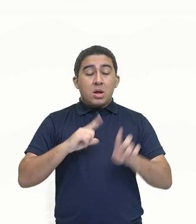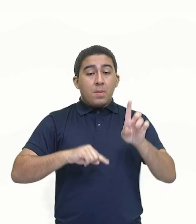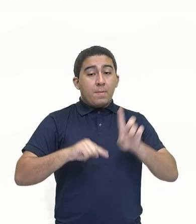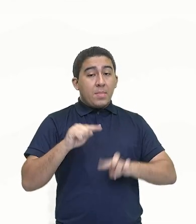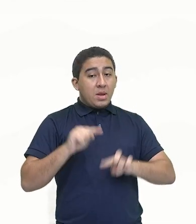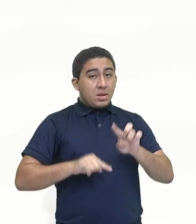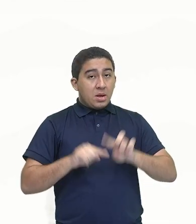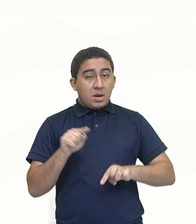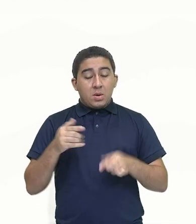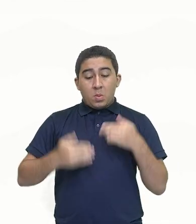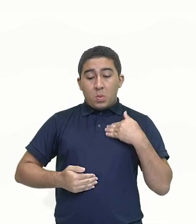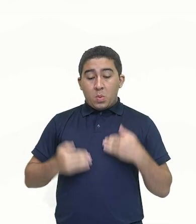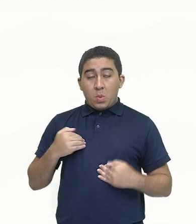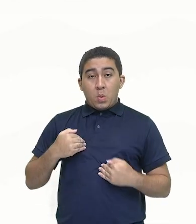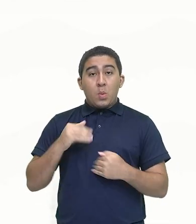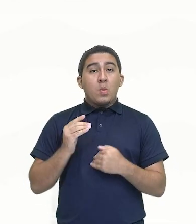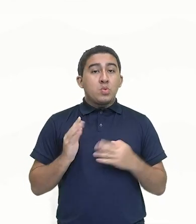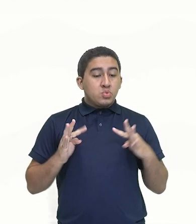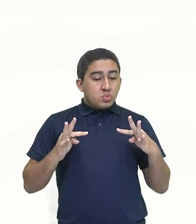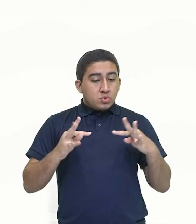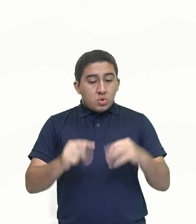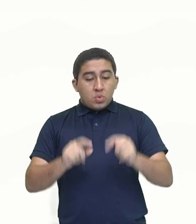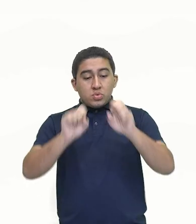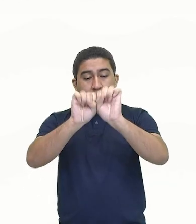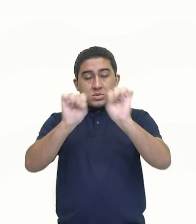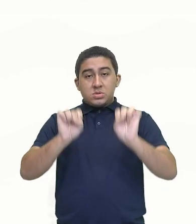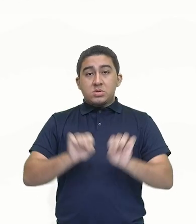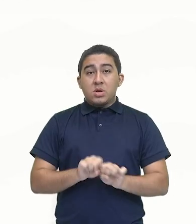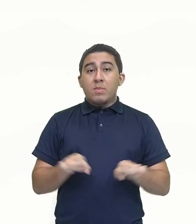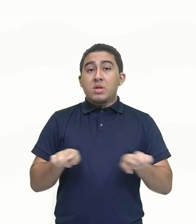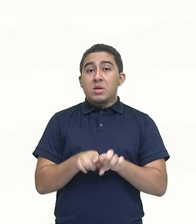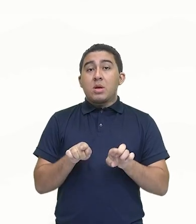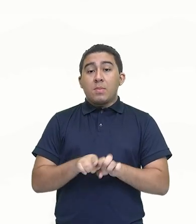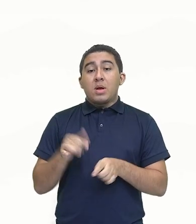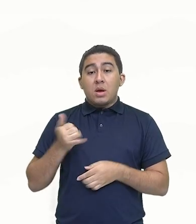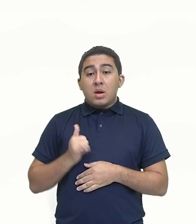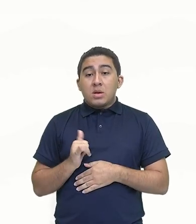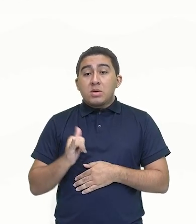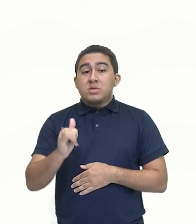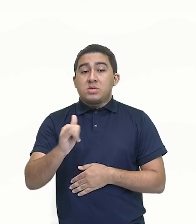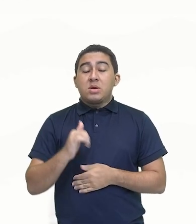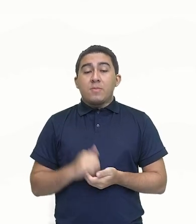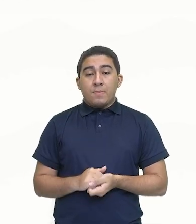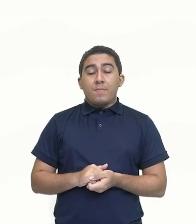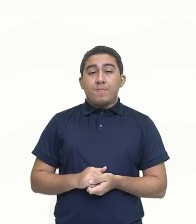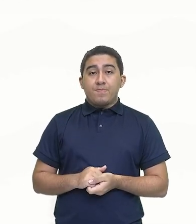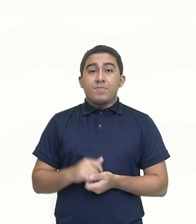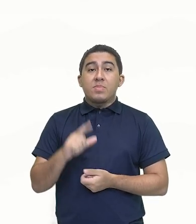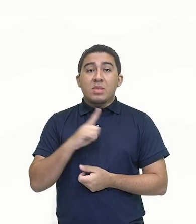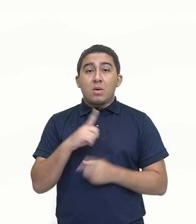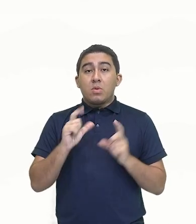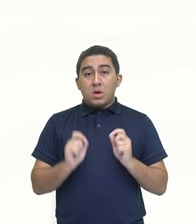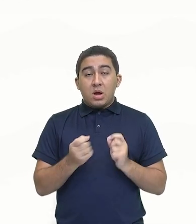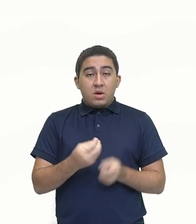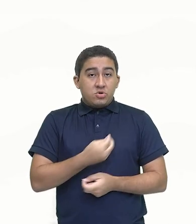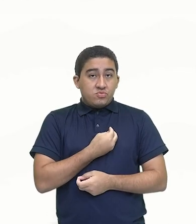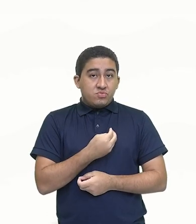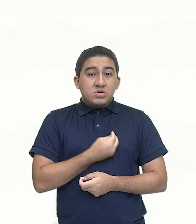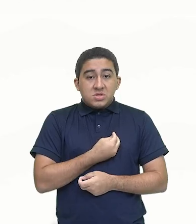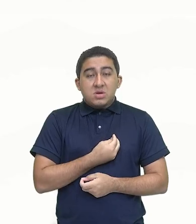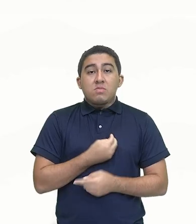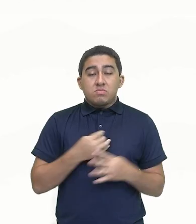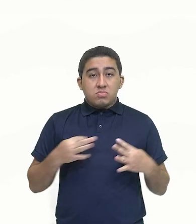matéria, o corpo, o organismo, né, e a energia que é vital, né,